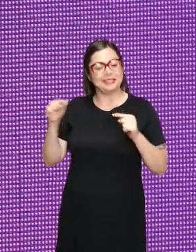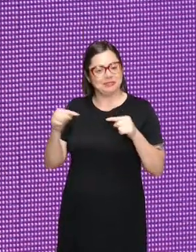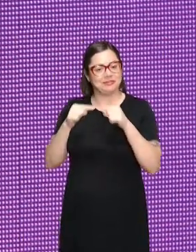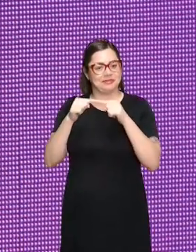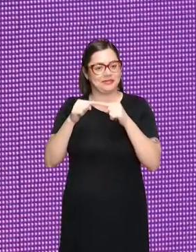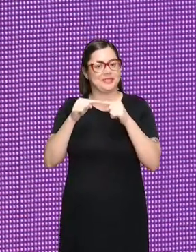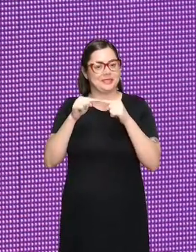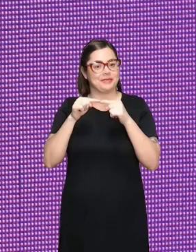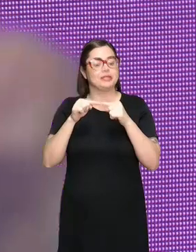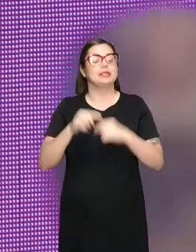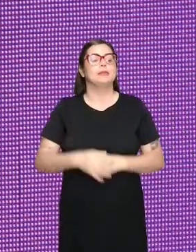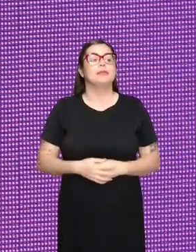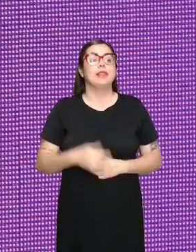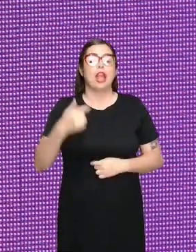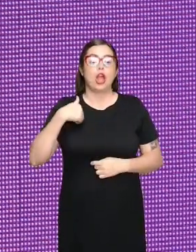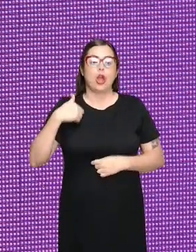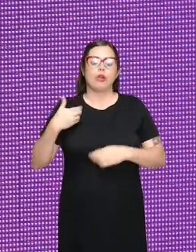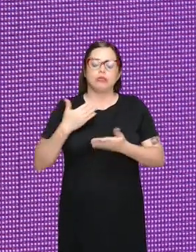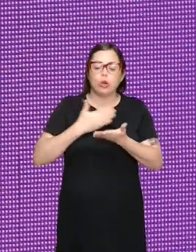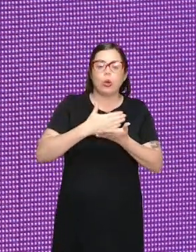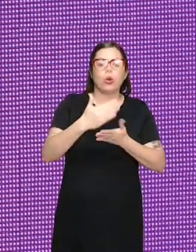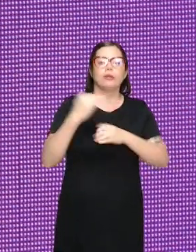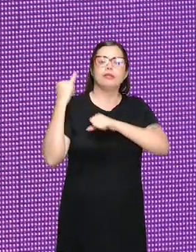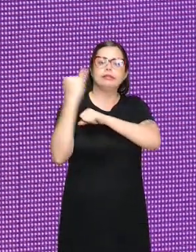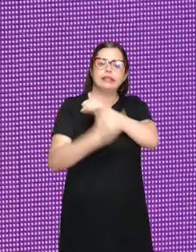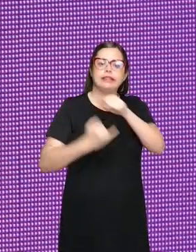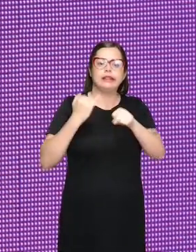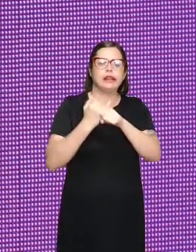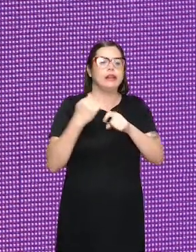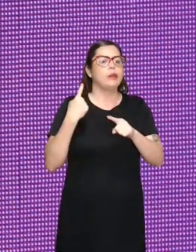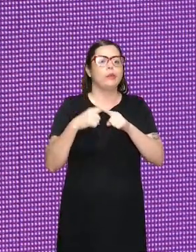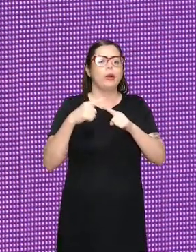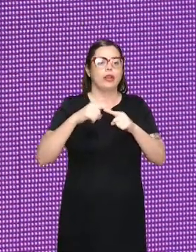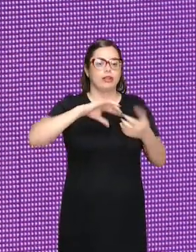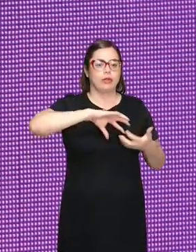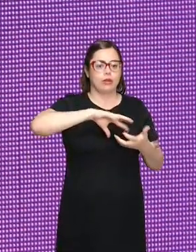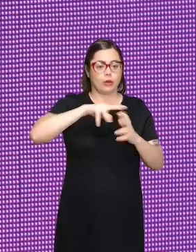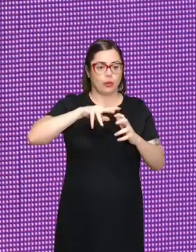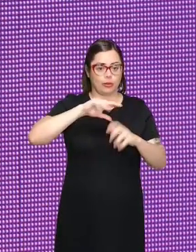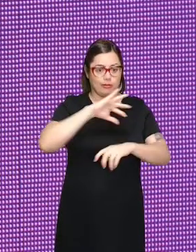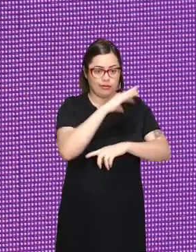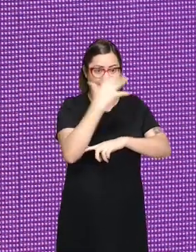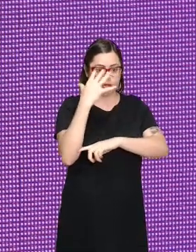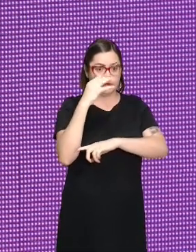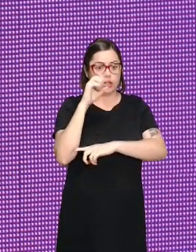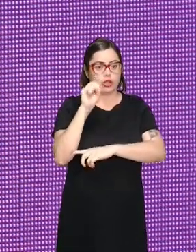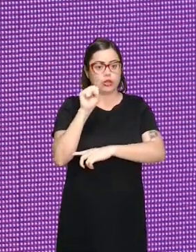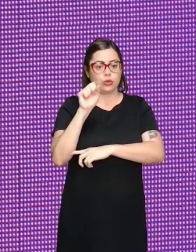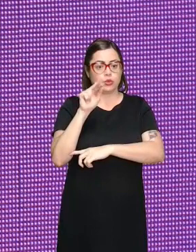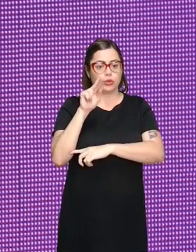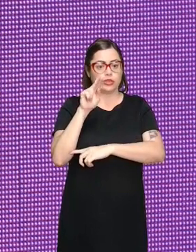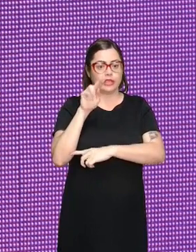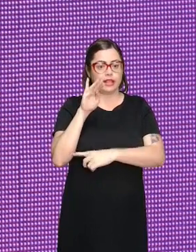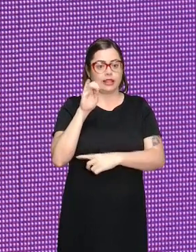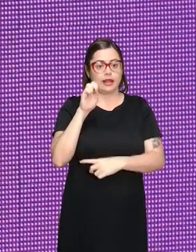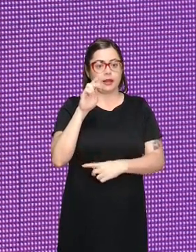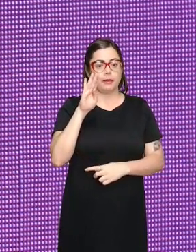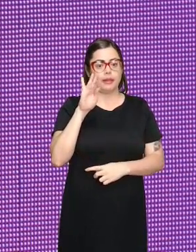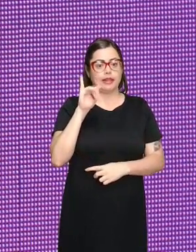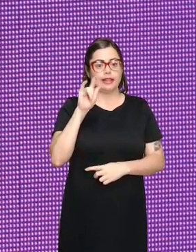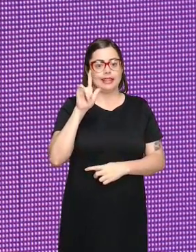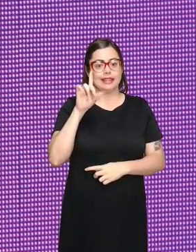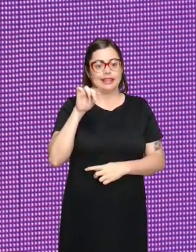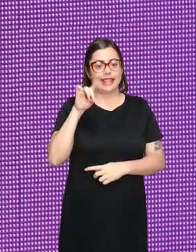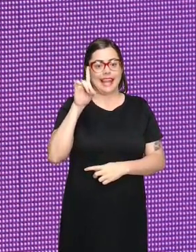nesse rolê da internet por conta da sustentabilidade. Eu trabalho com sustentabilidade já há um tempo. E trabalhando